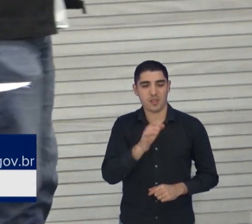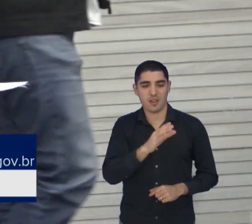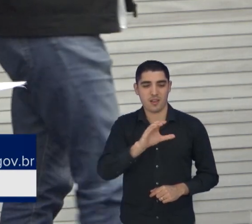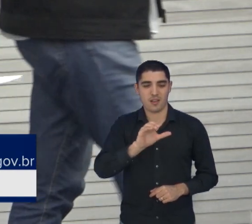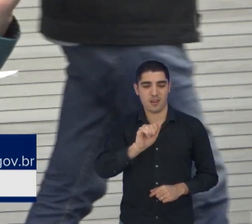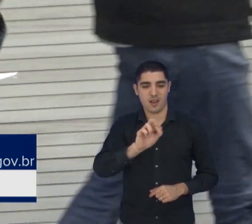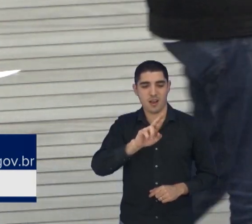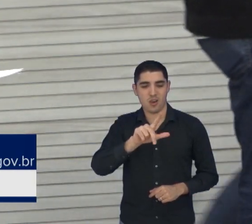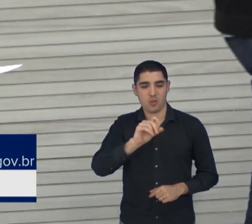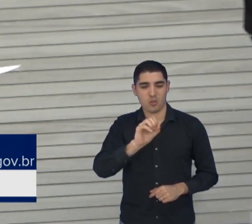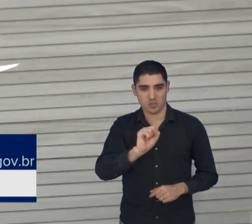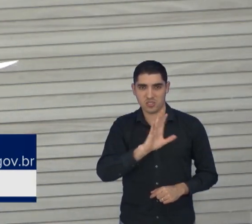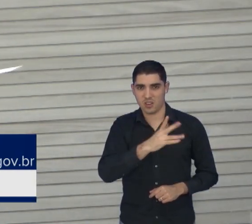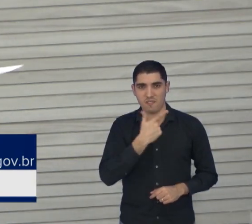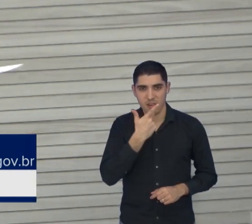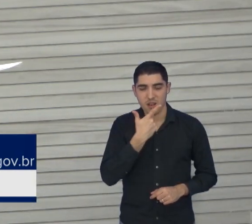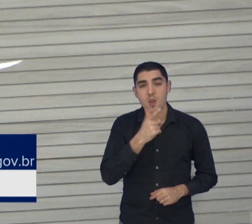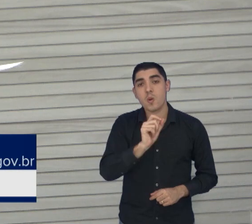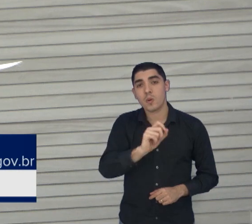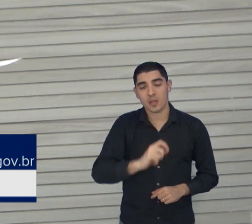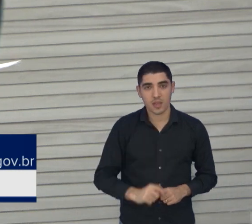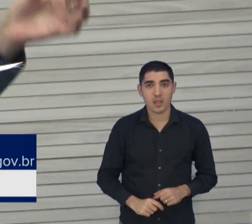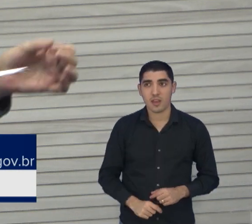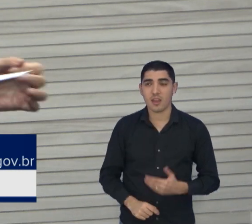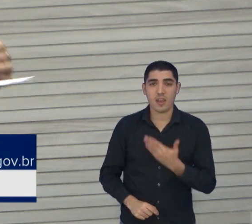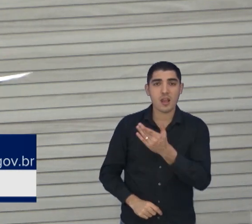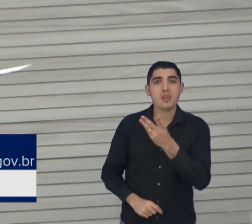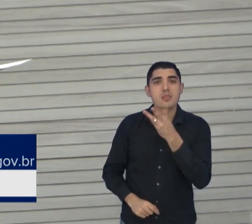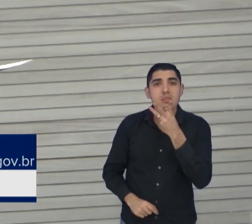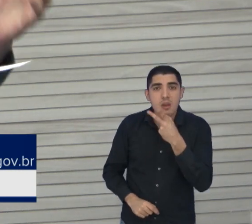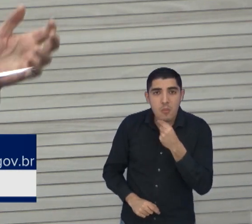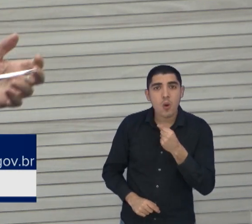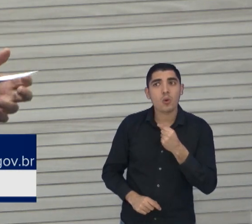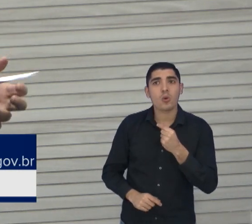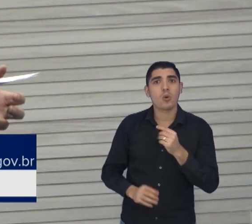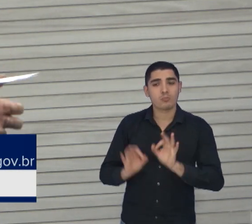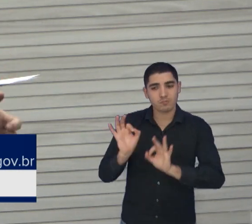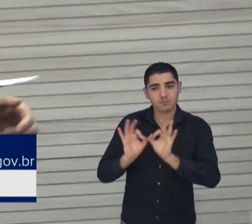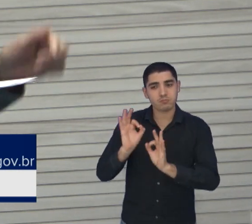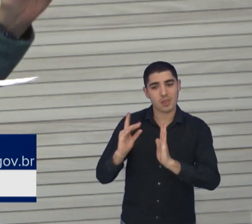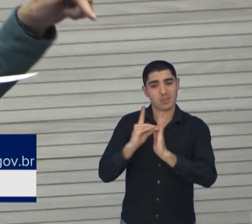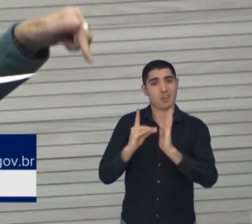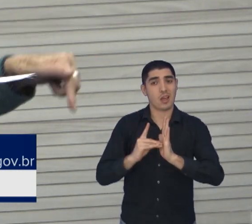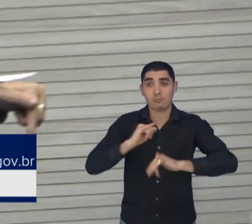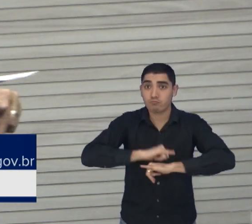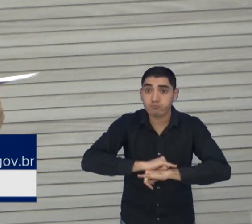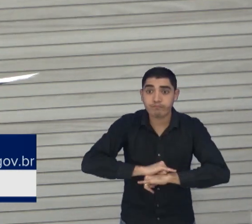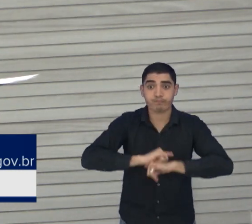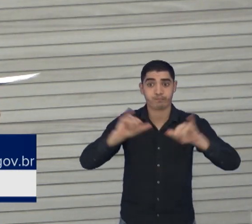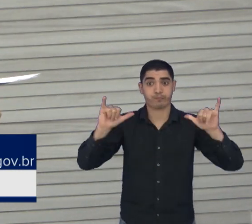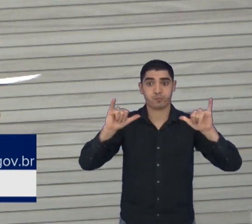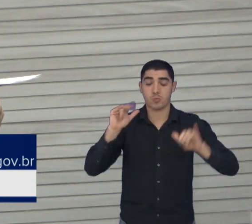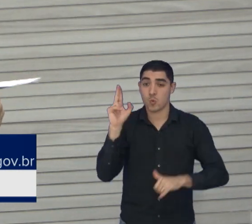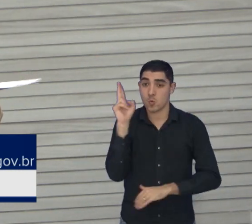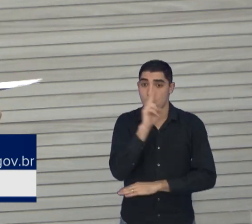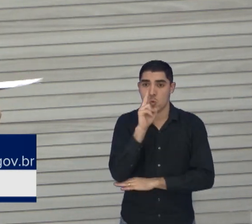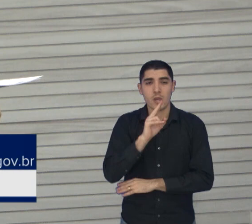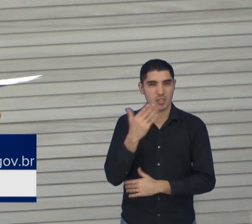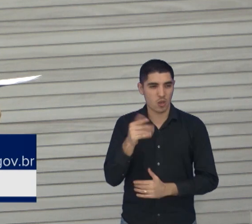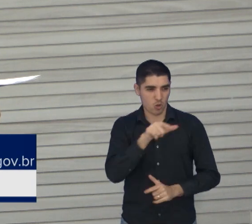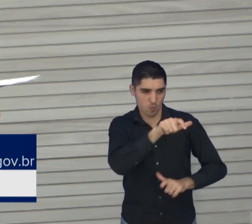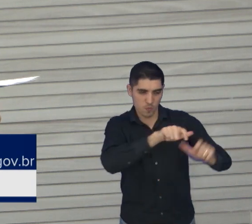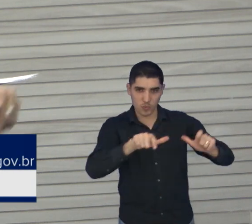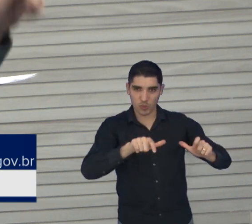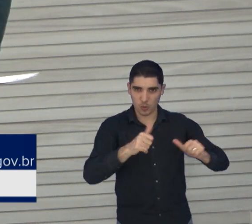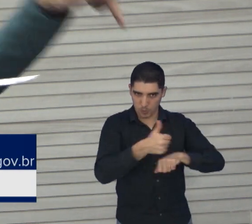para fazer o decreto de emergência e de tomar alguma providência, não são as pessoas da saúde que têm que pagar